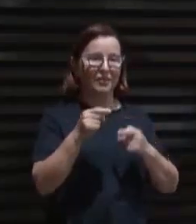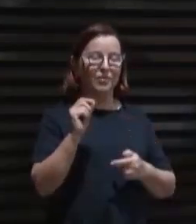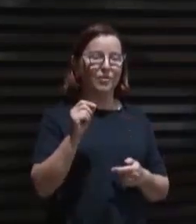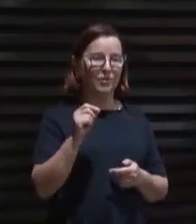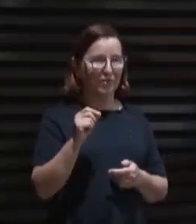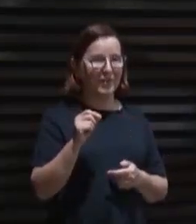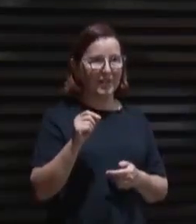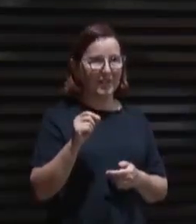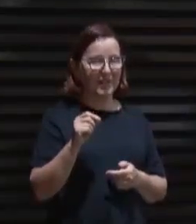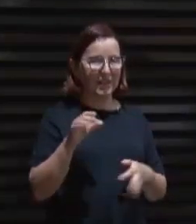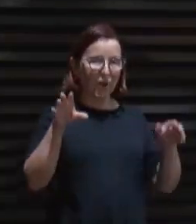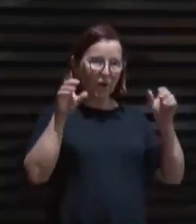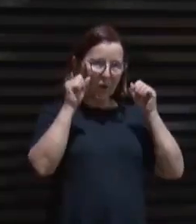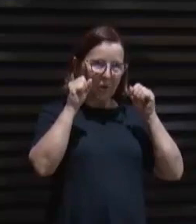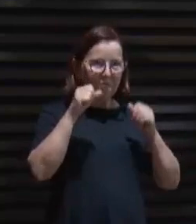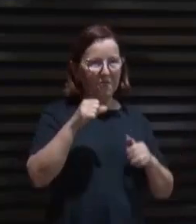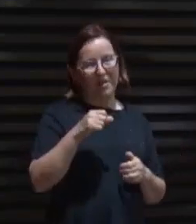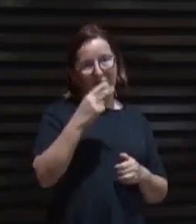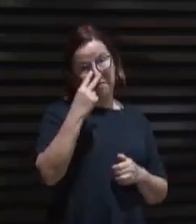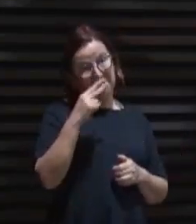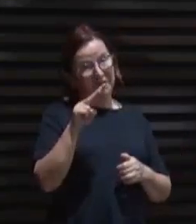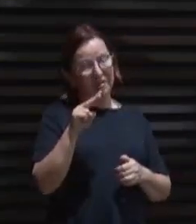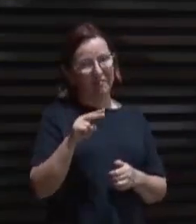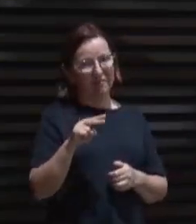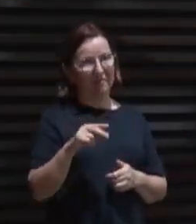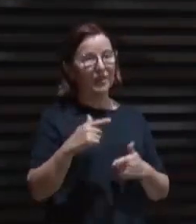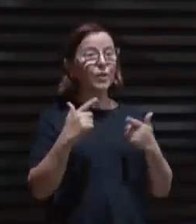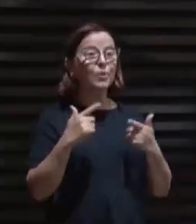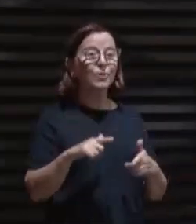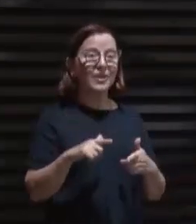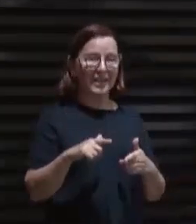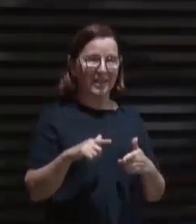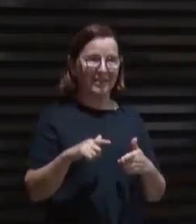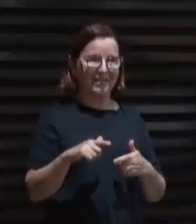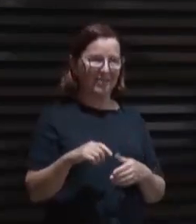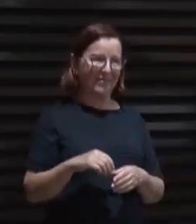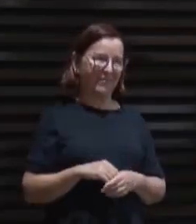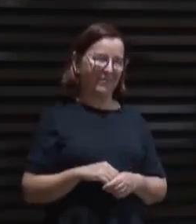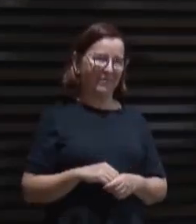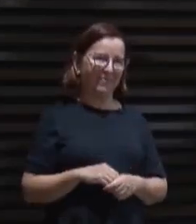o que estamos ouvindo? Onde nós estamos nos alimentando?